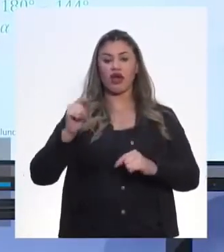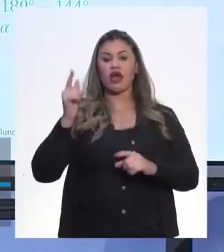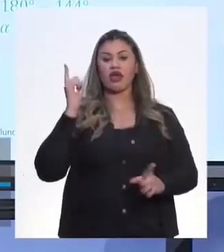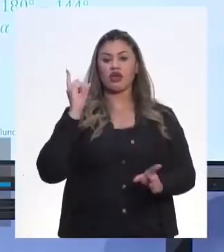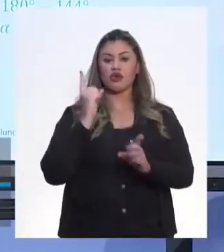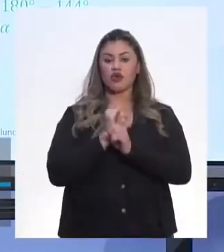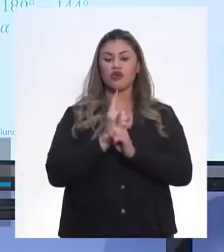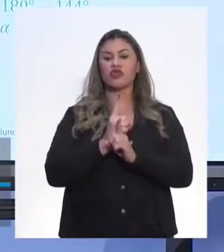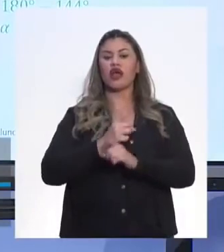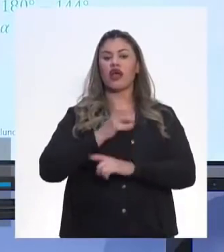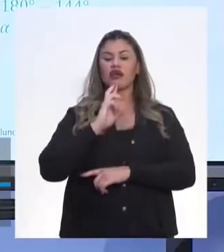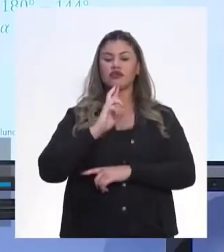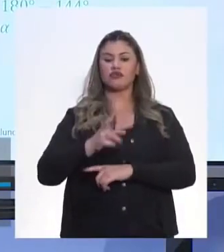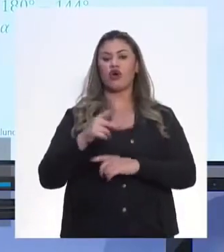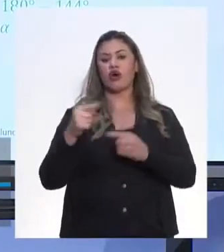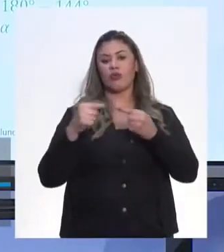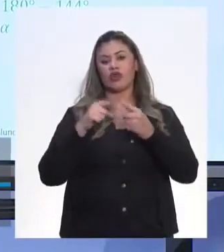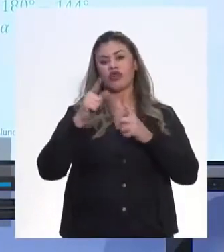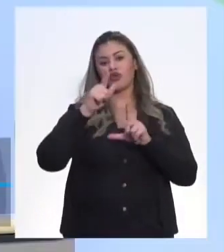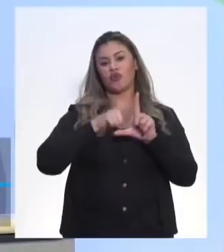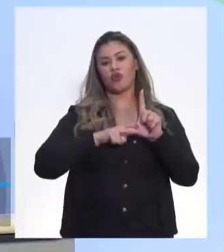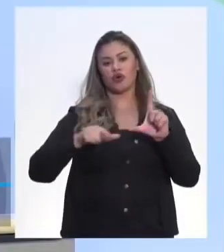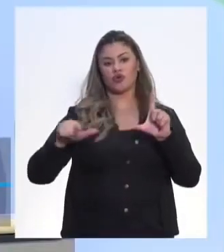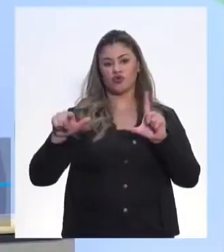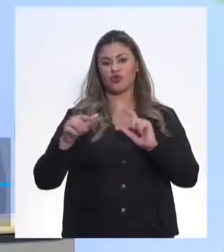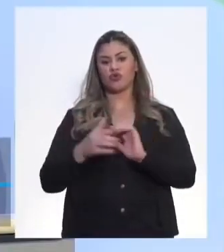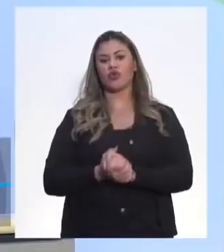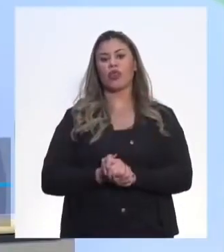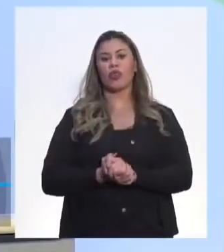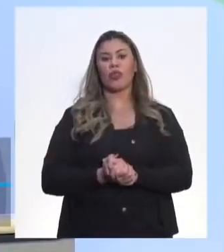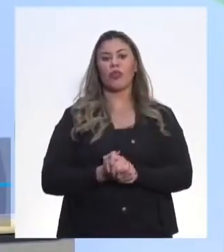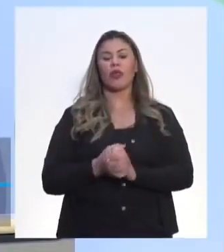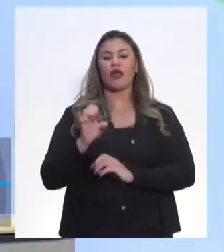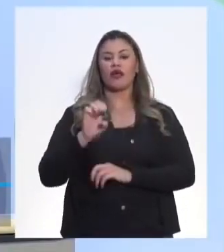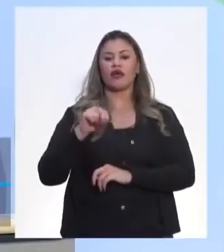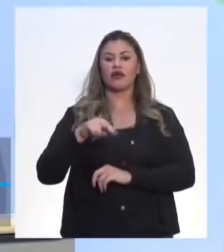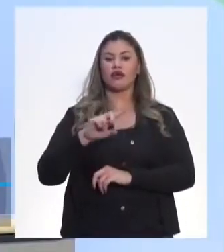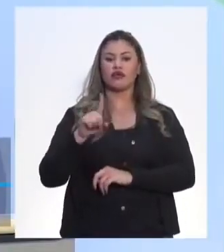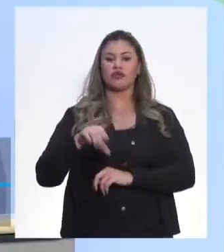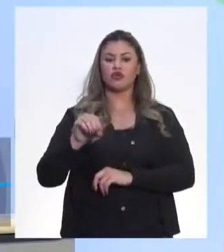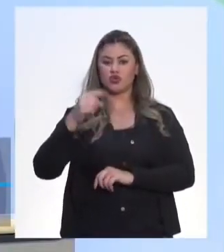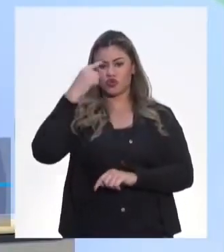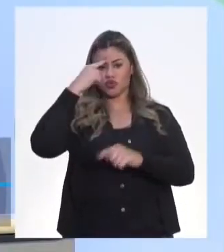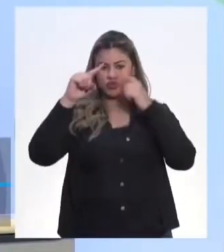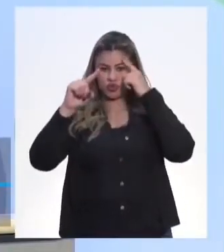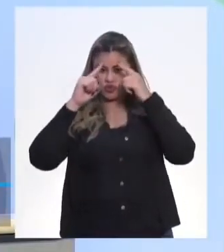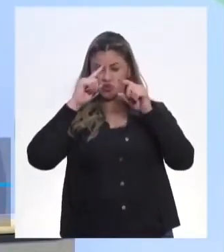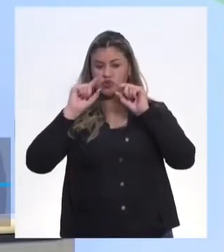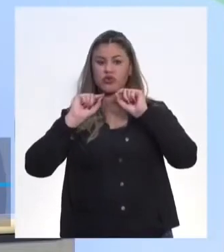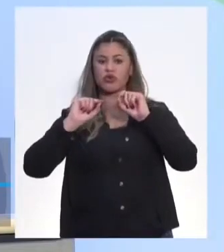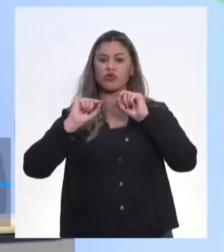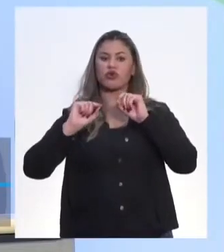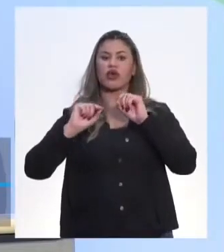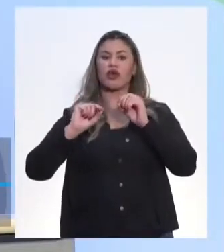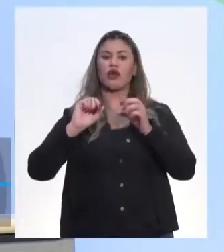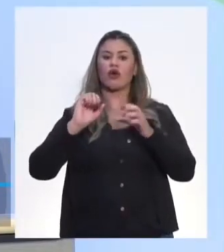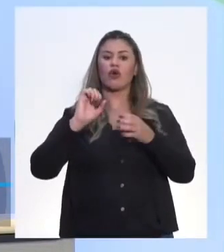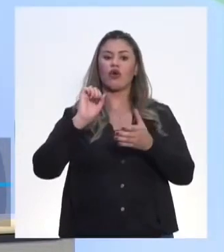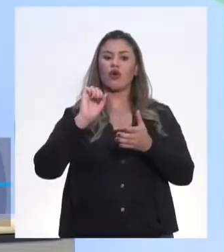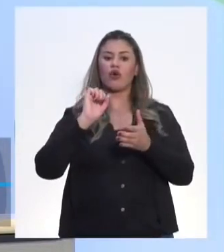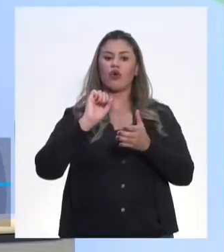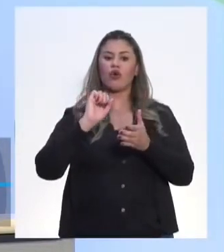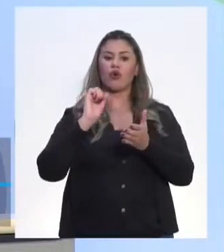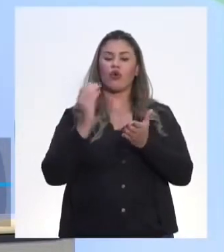identificar a resposta do ângulo, né? Exato. E só para também tirar a dúvida do Enzo, o material é a parte 1, tá? Volume